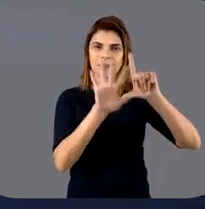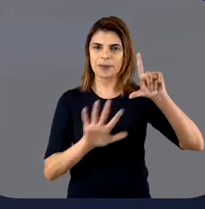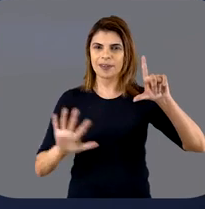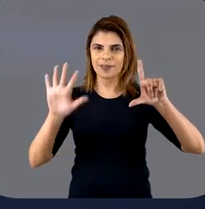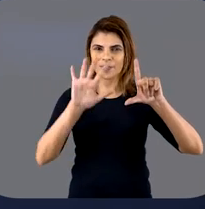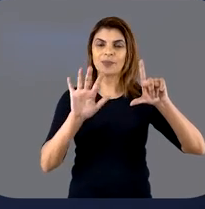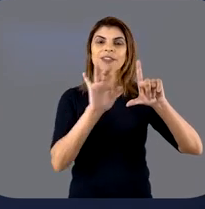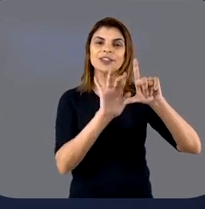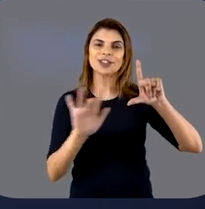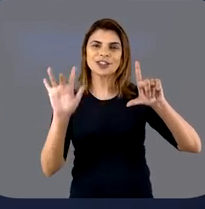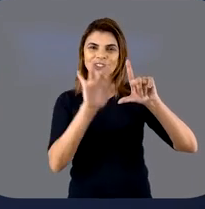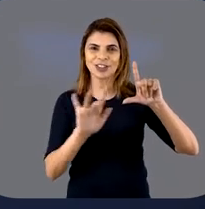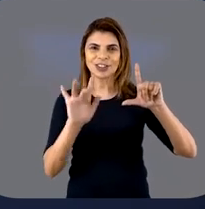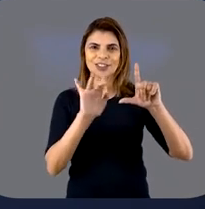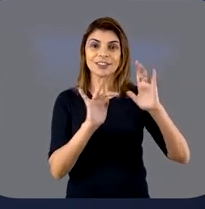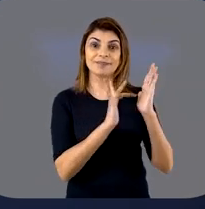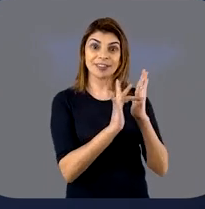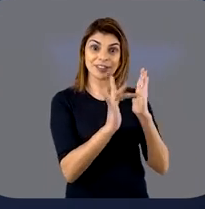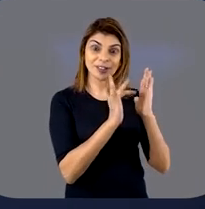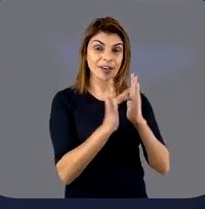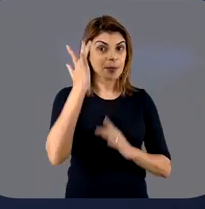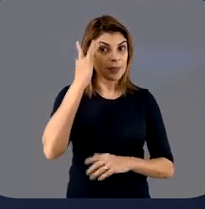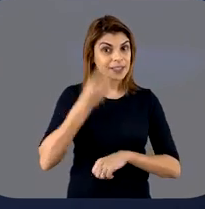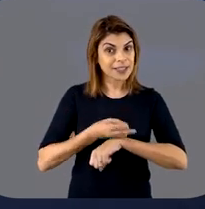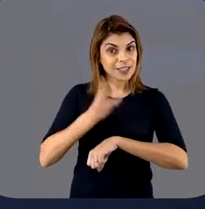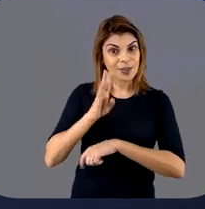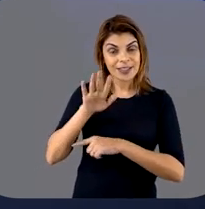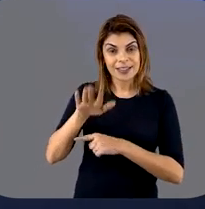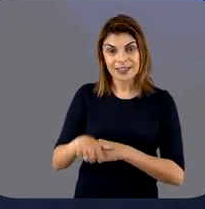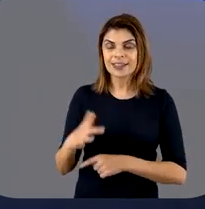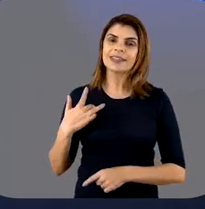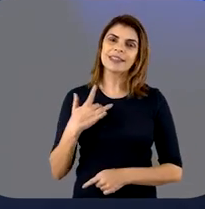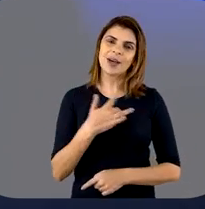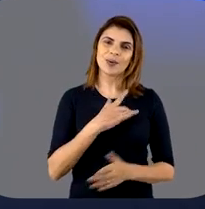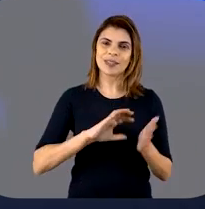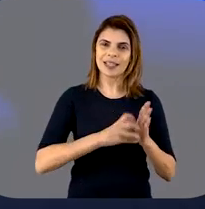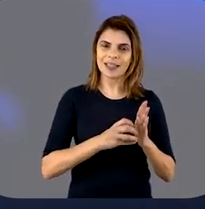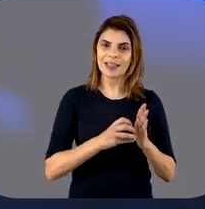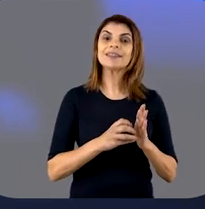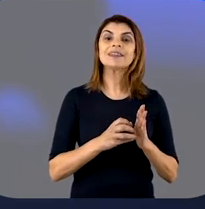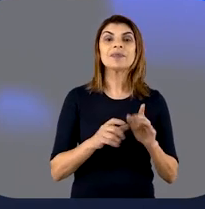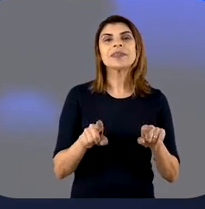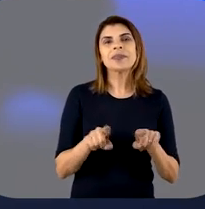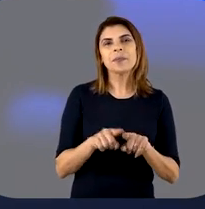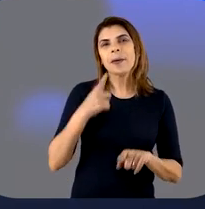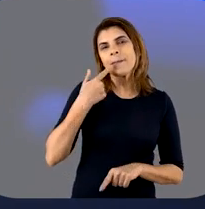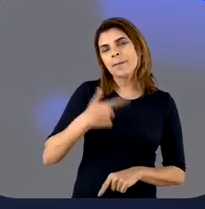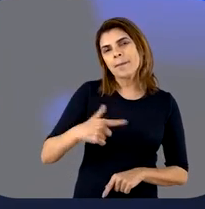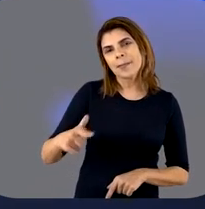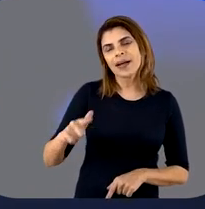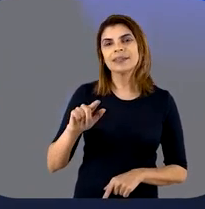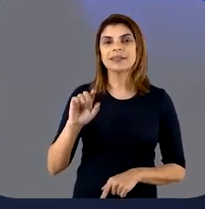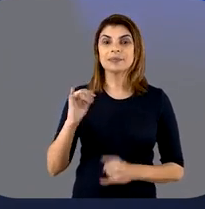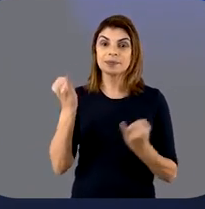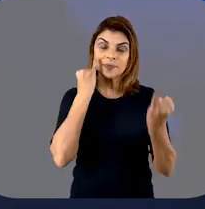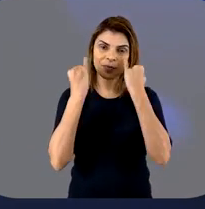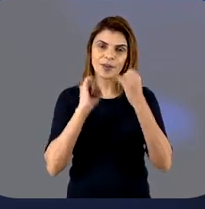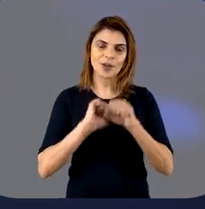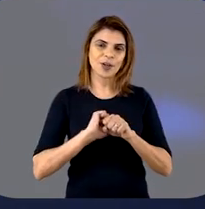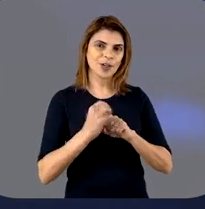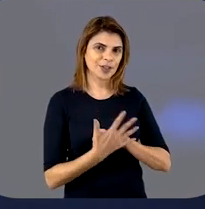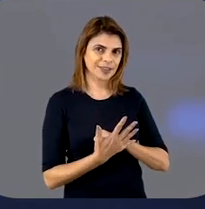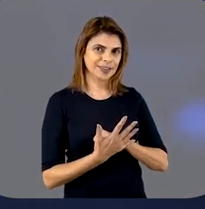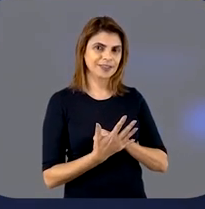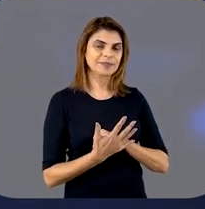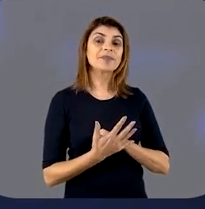digitais. A gente se encontra amanhã, às 15h, no Canal Saúde Oficial do YouTube, com mais uma edição especial do Boletim Corona.